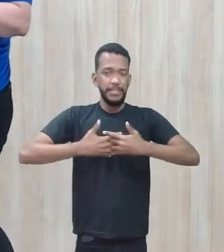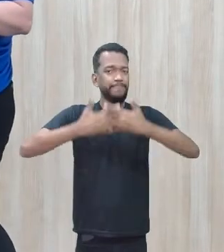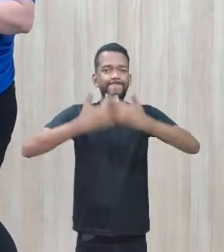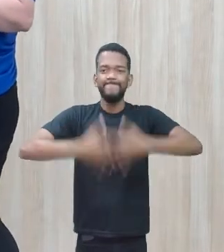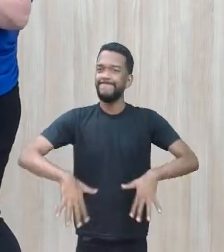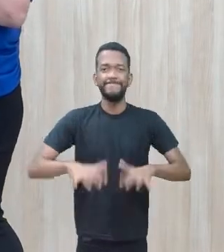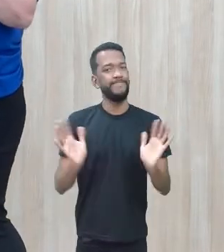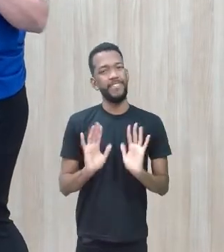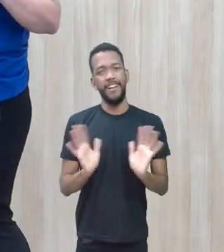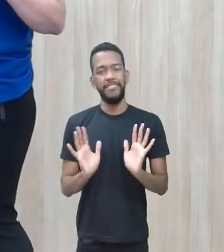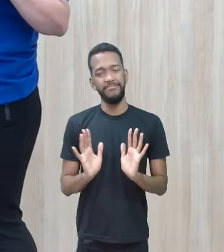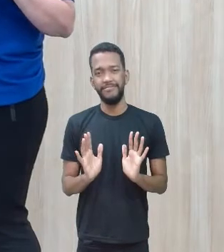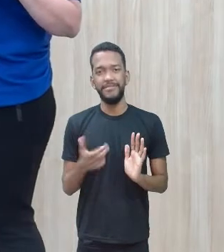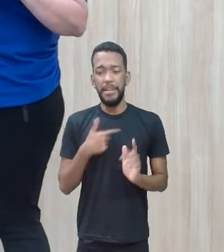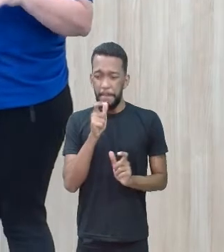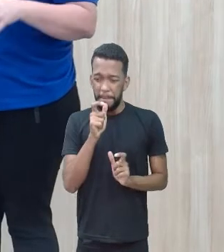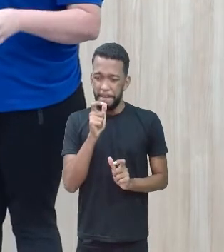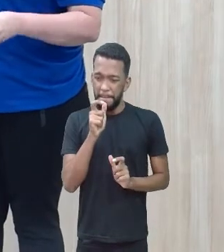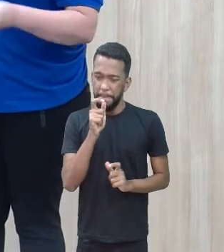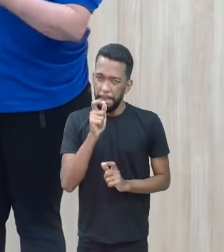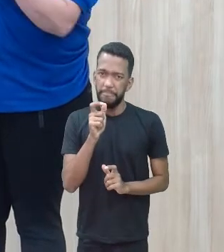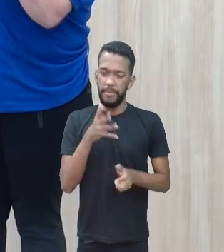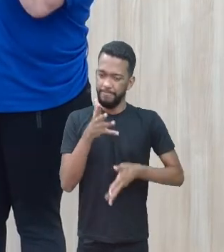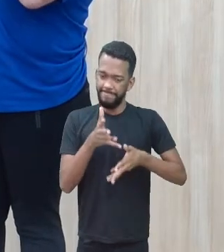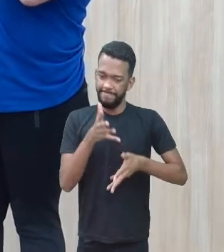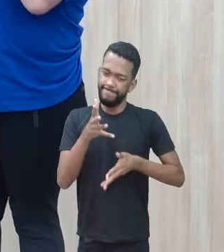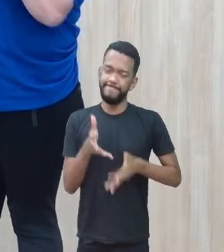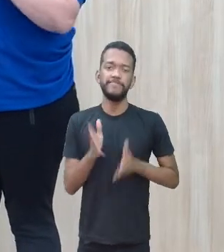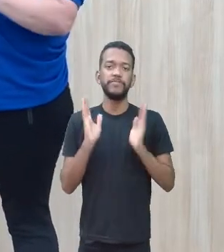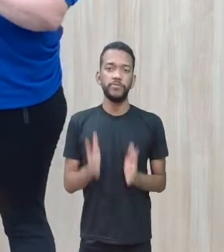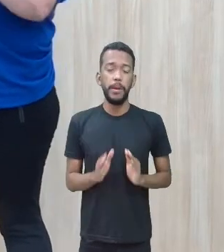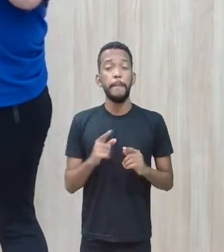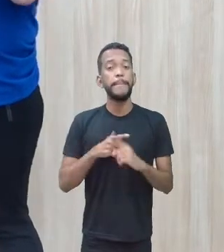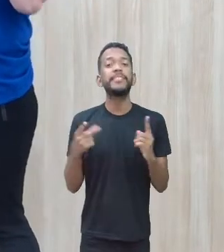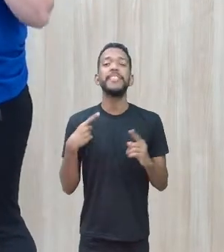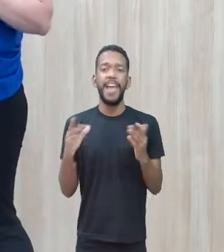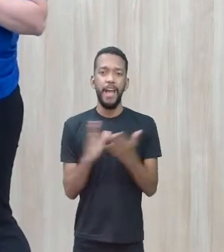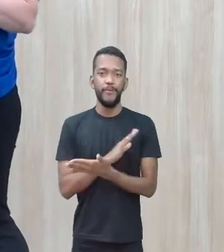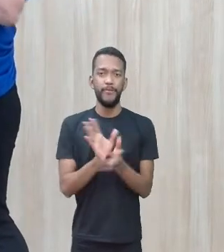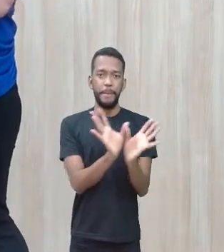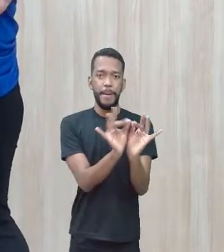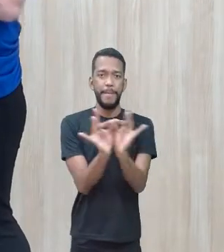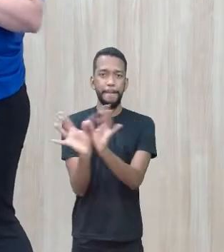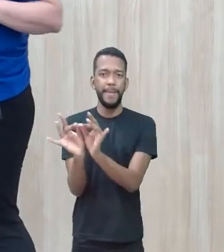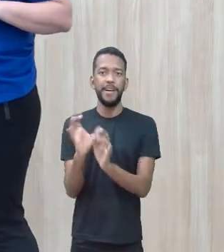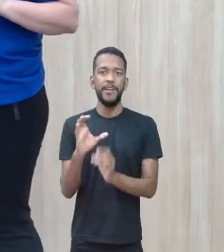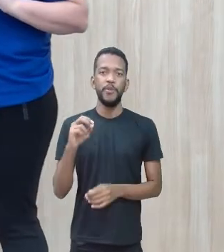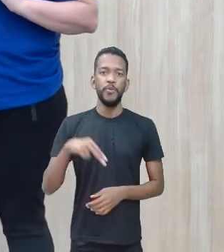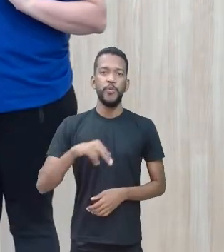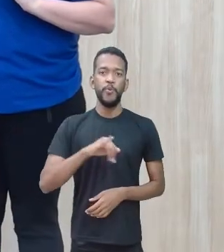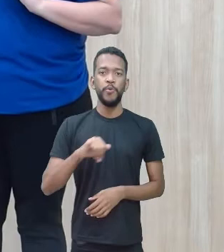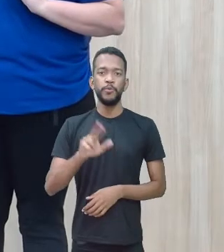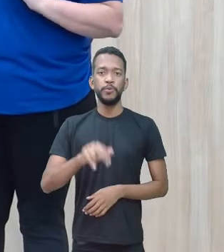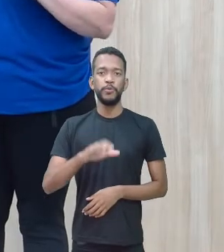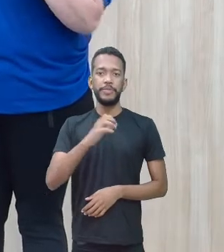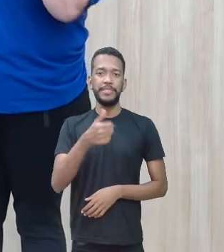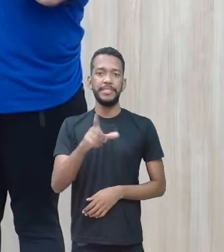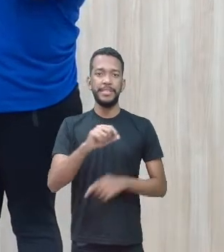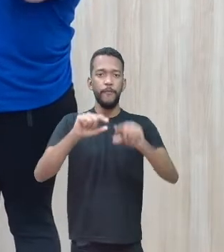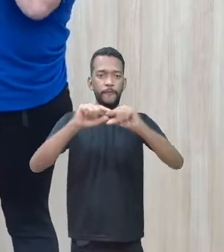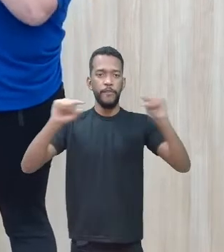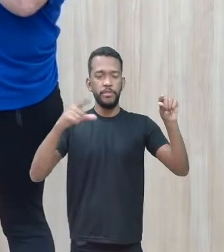acontece conosco em qualquer momento. Então, essas palavras, essas conjunções, fazem esse papel nas orações,